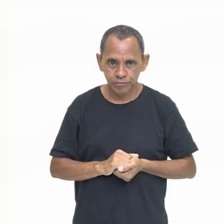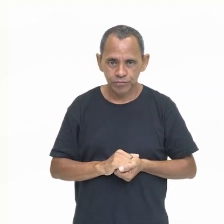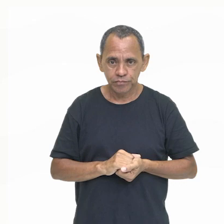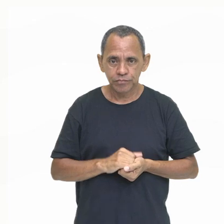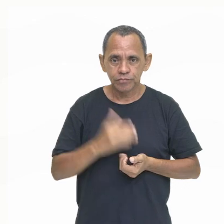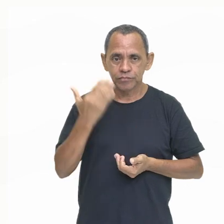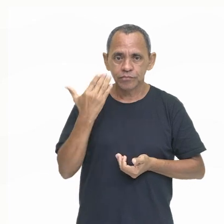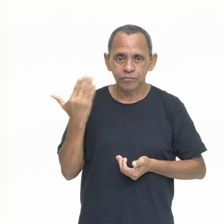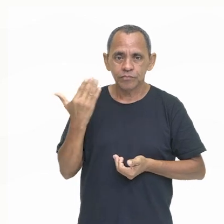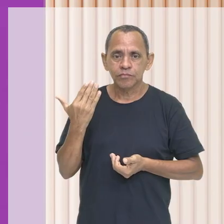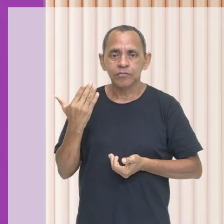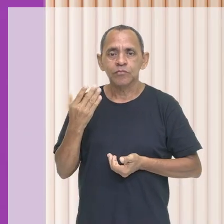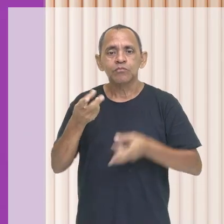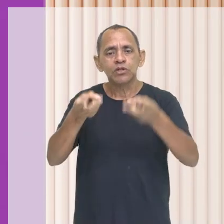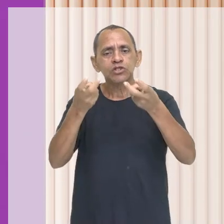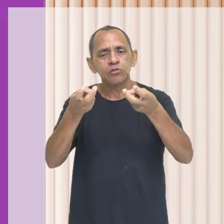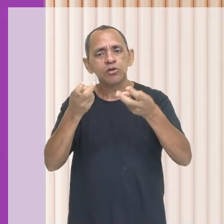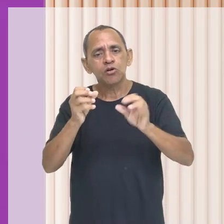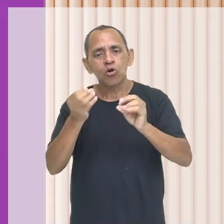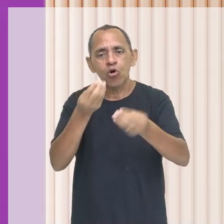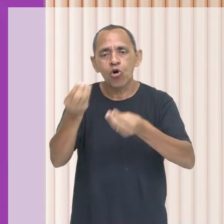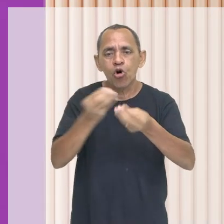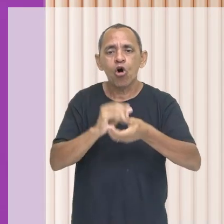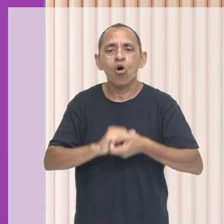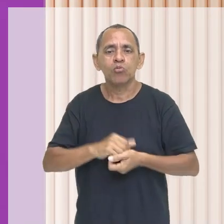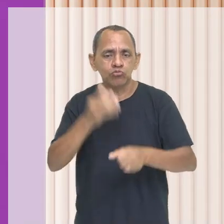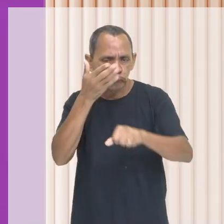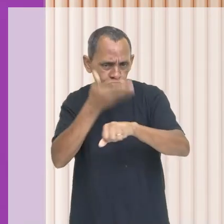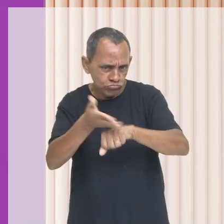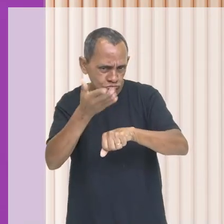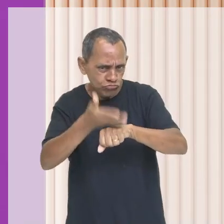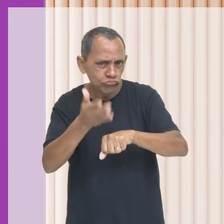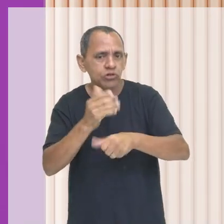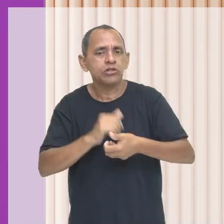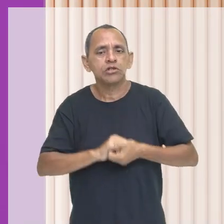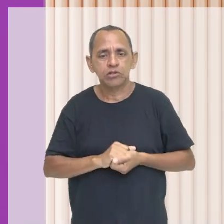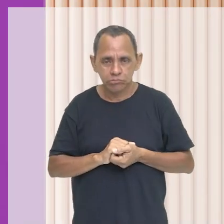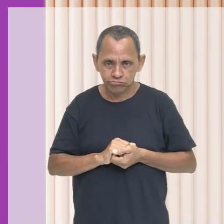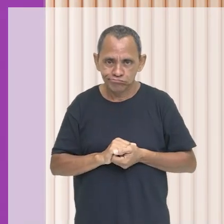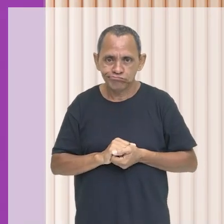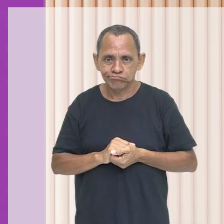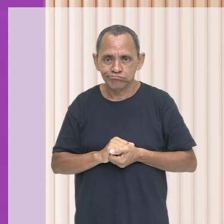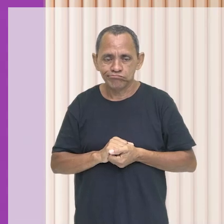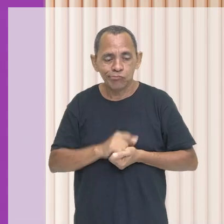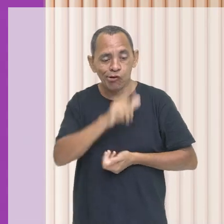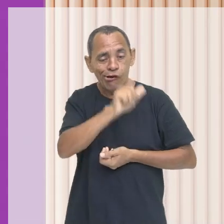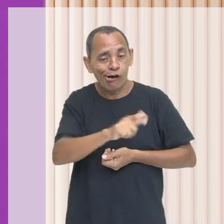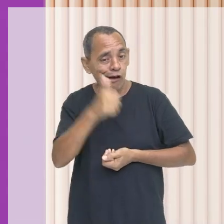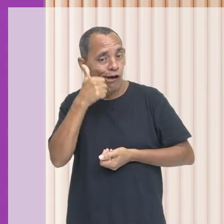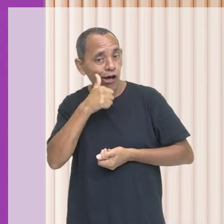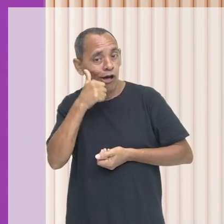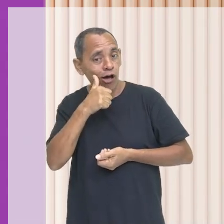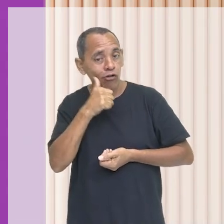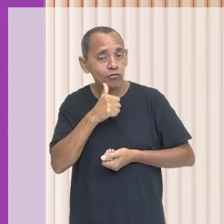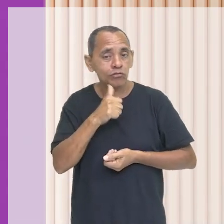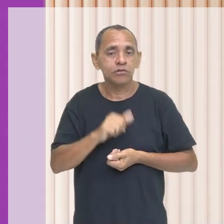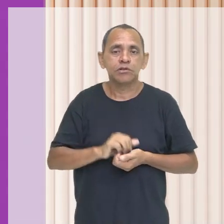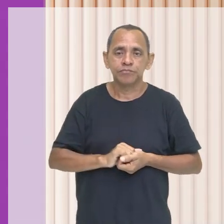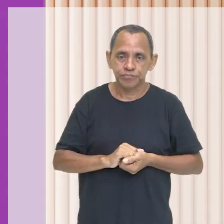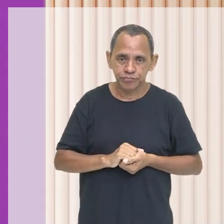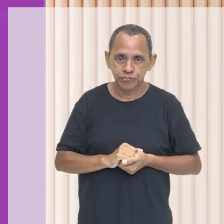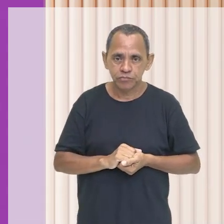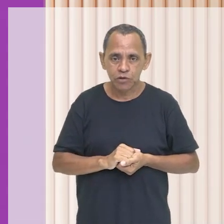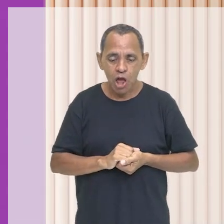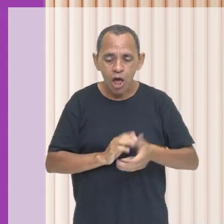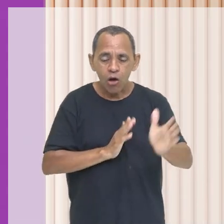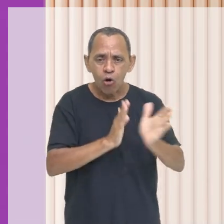o movimento aí dos treinos que a Luísa fez, certo? E aí agora nós vamos analisar para qual intervalo,